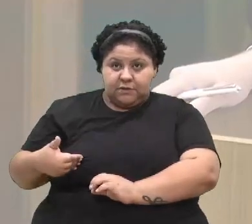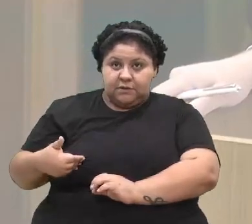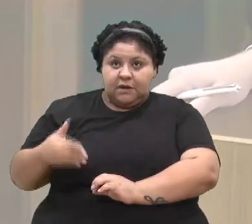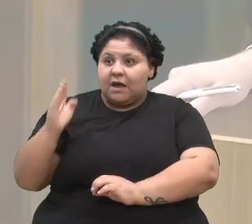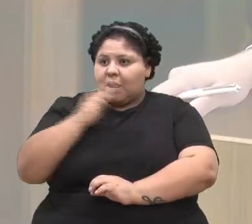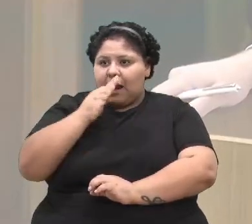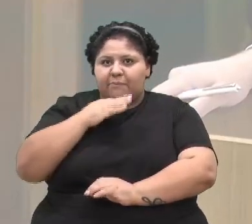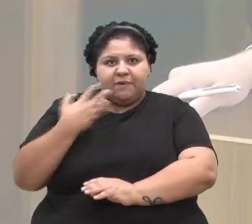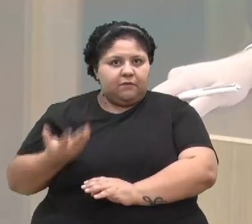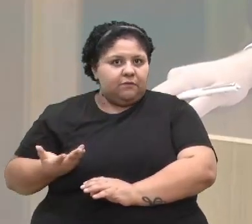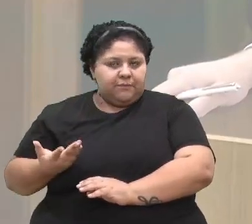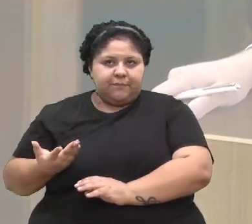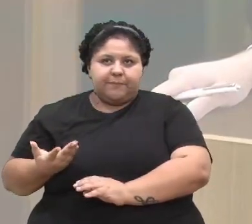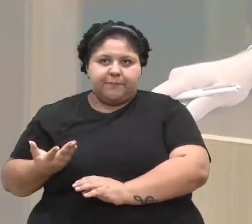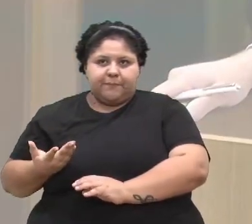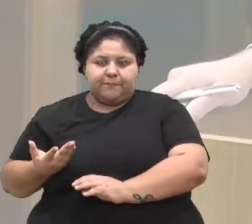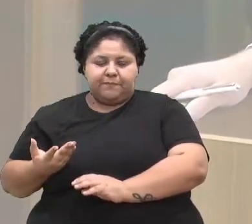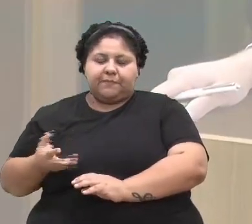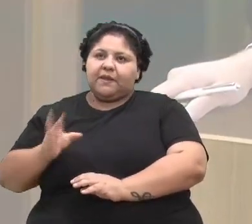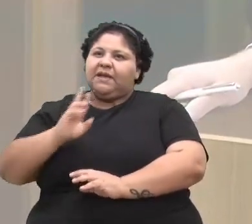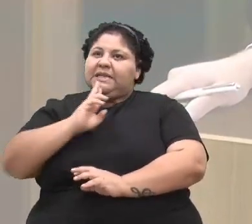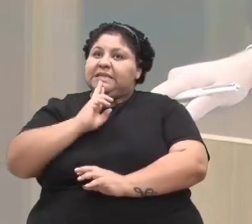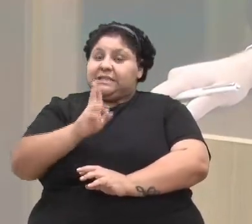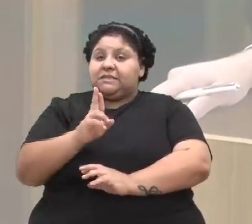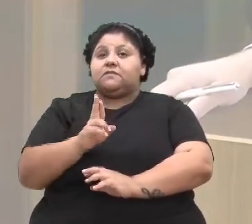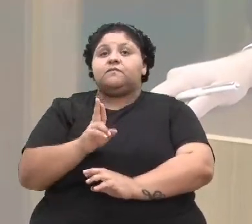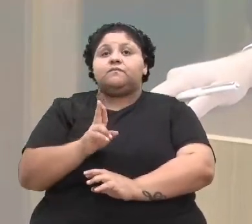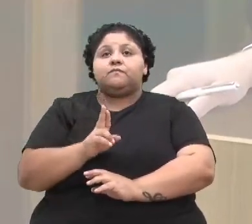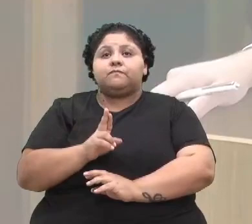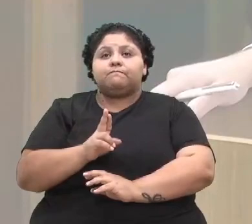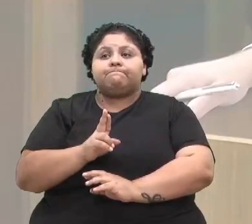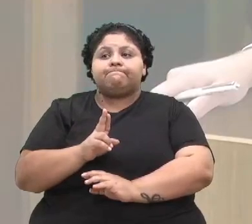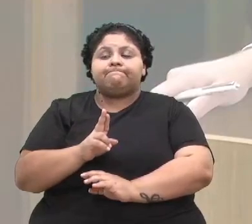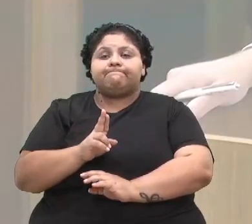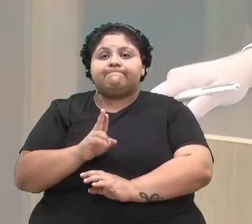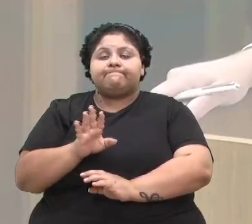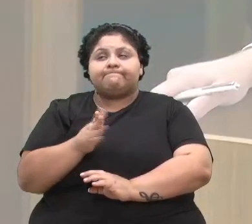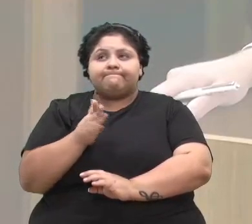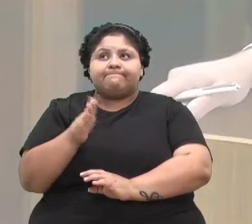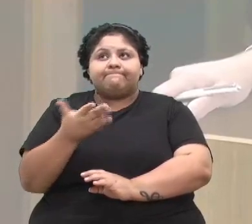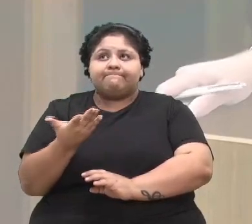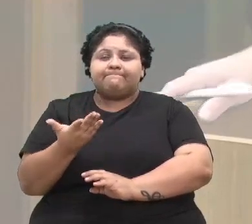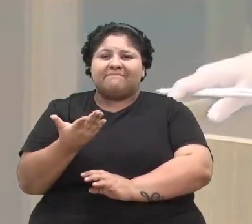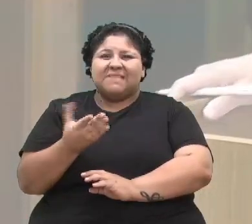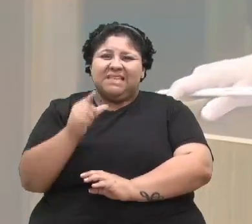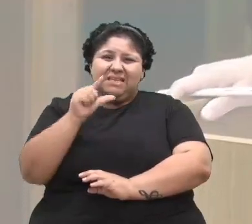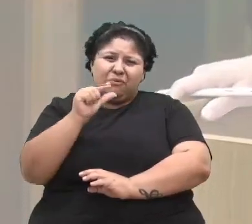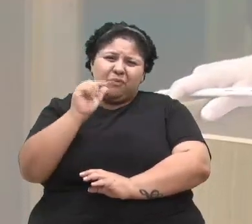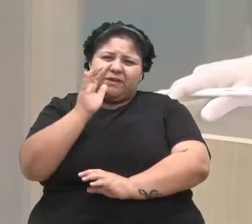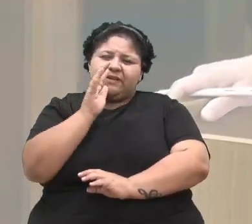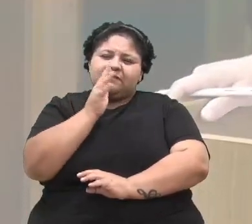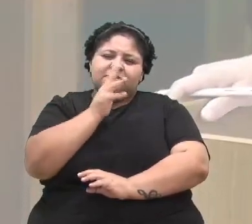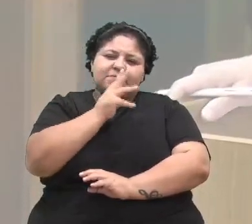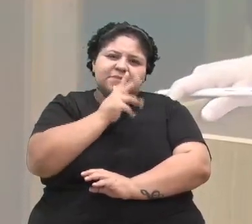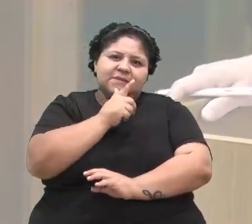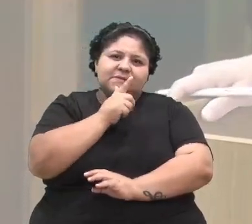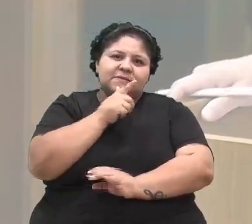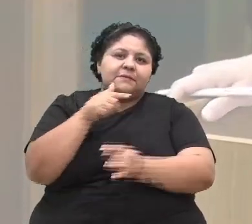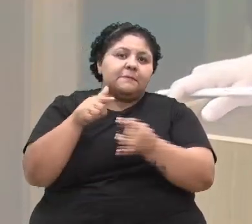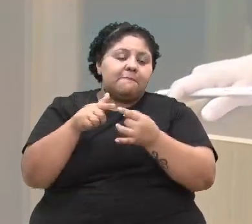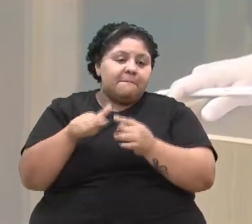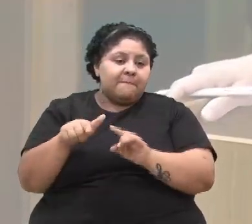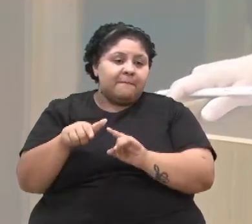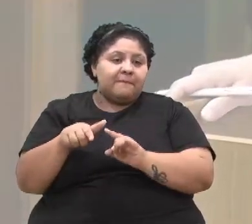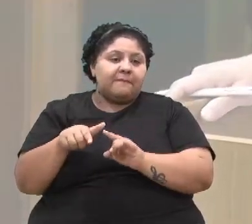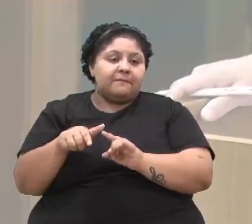dia. São respostas que, de fato, às vezes é um pouco demorada, mas para que